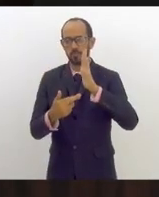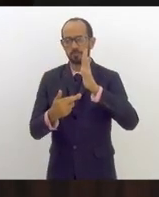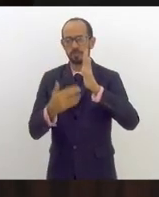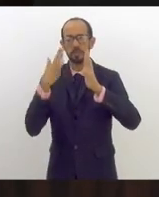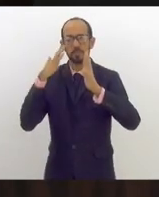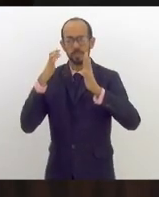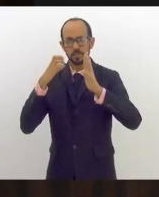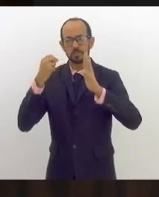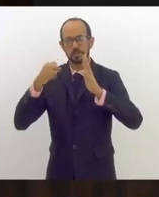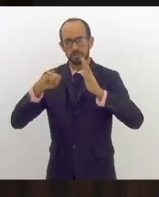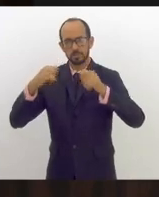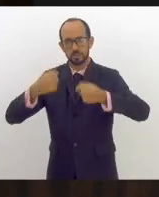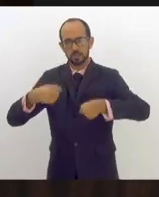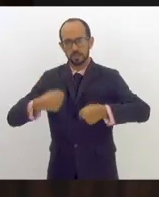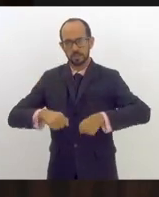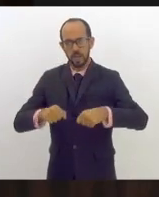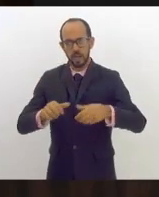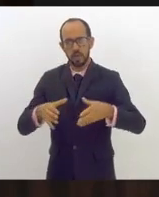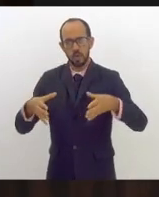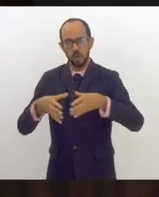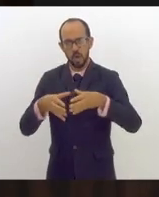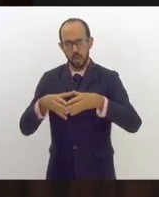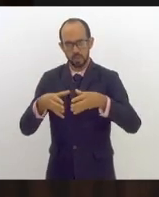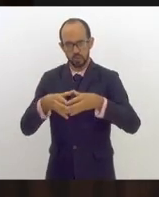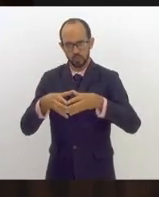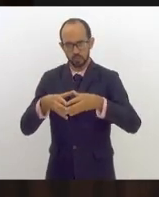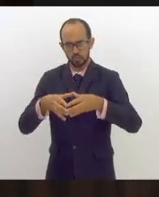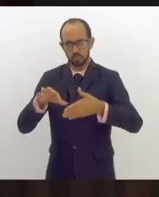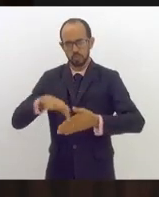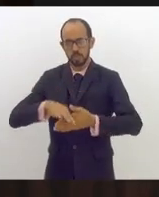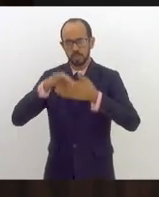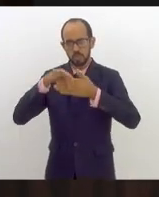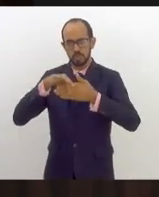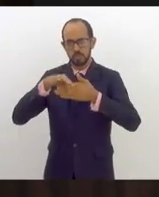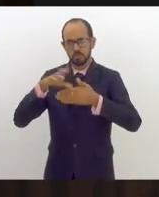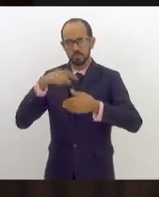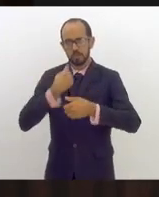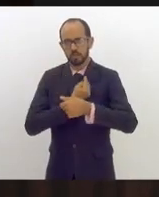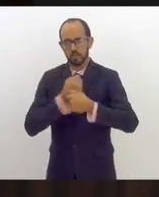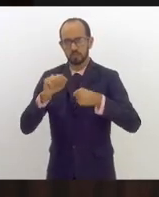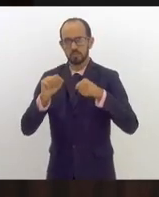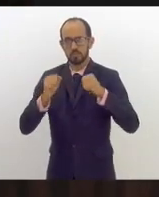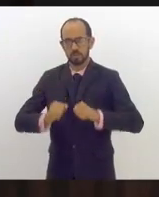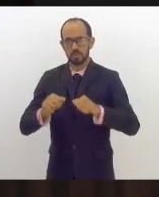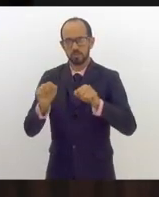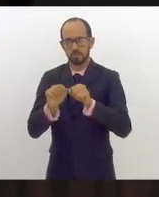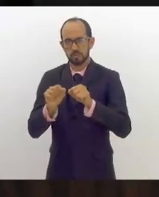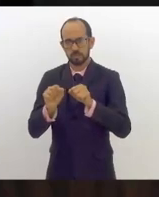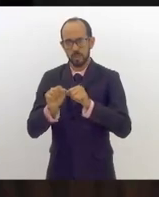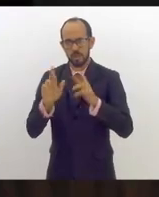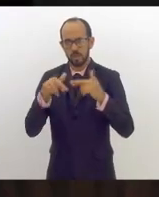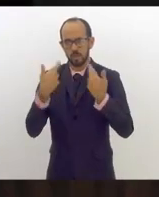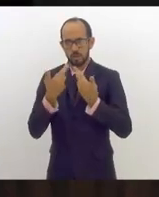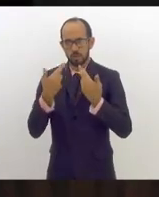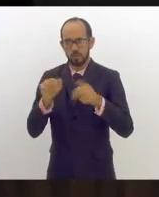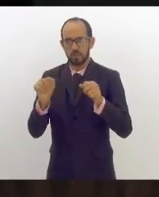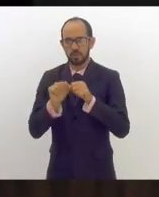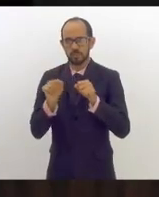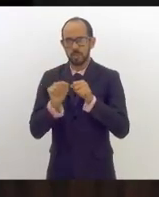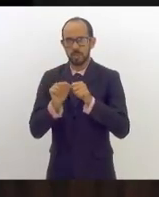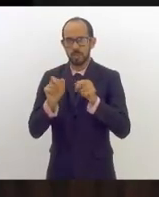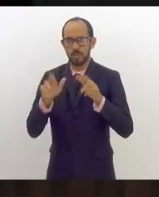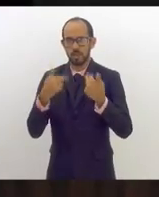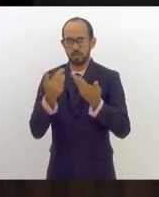necessário for fica de sobre aviso colégio de líderes para a gente para que a gente possa fazer a reunião e vamos convocar reuniões